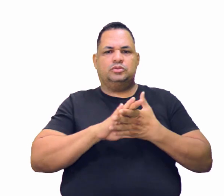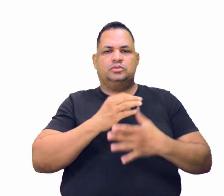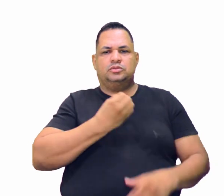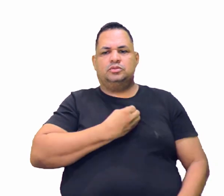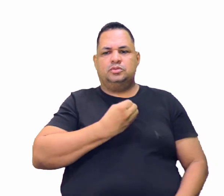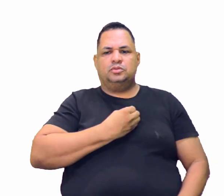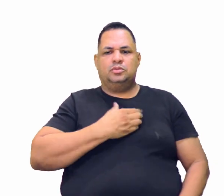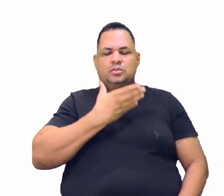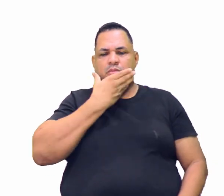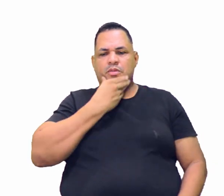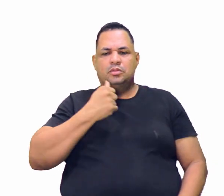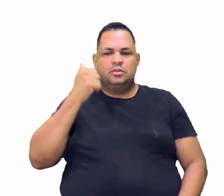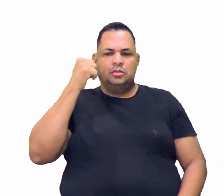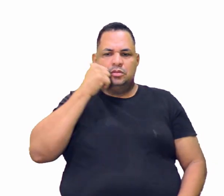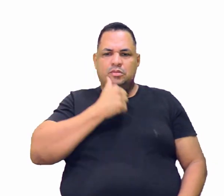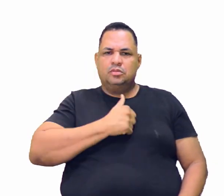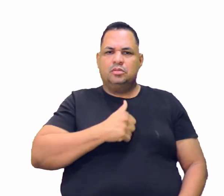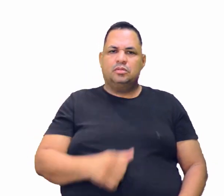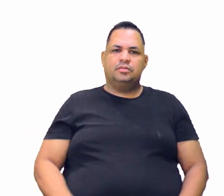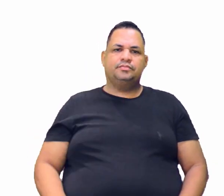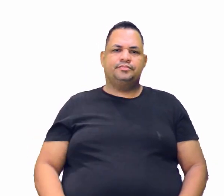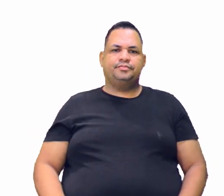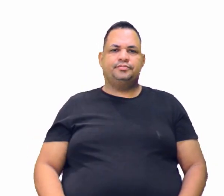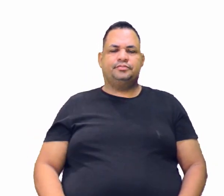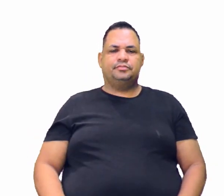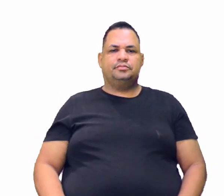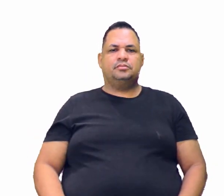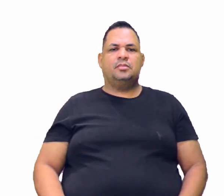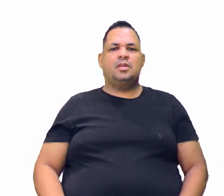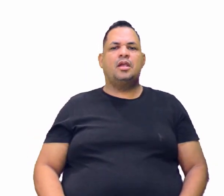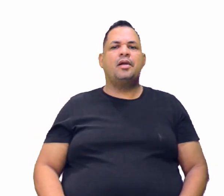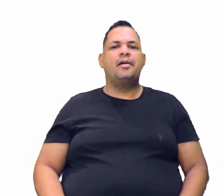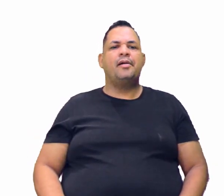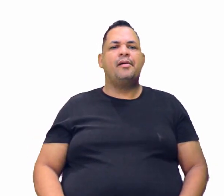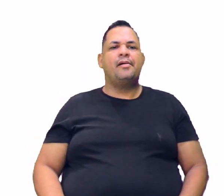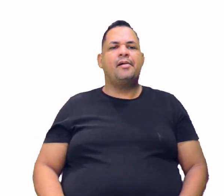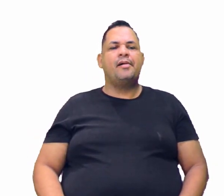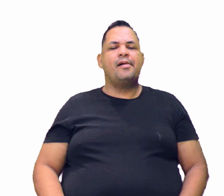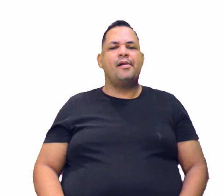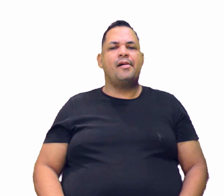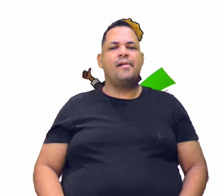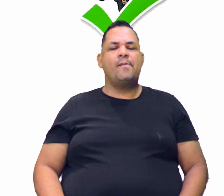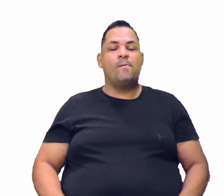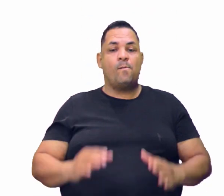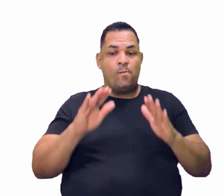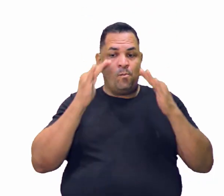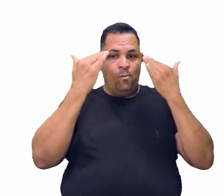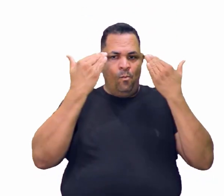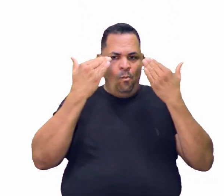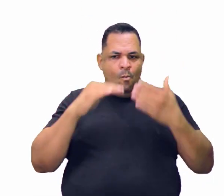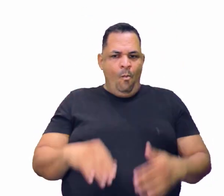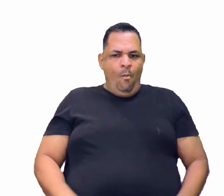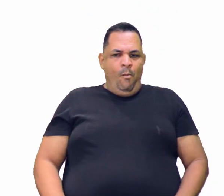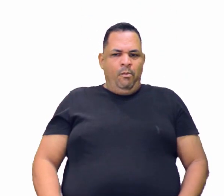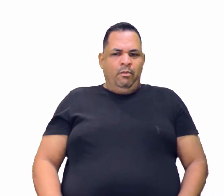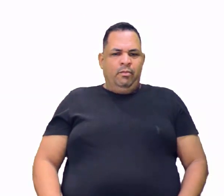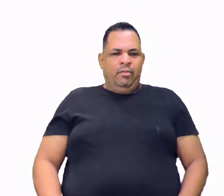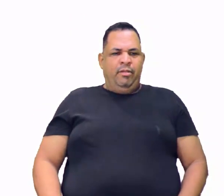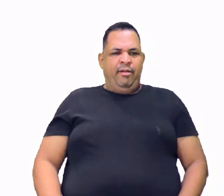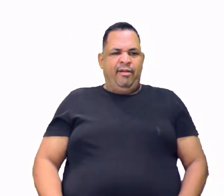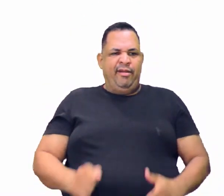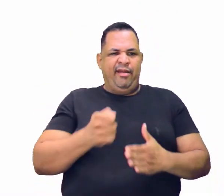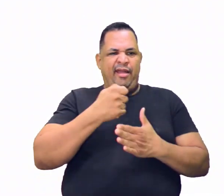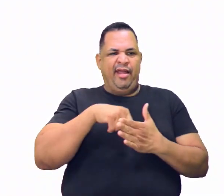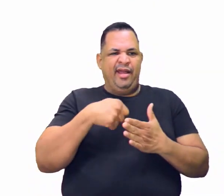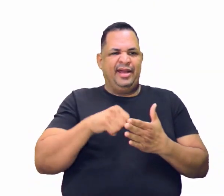número. Inclusa, incluso, inclusas, inclusos. Vamos prestar atenção aqui. Tome